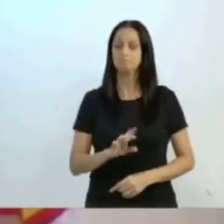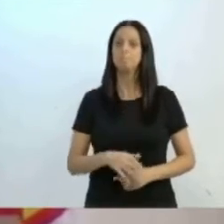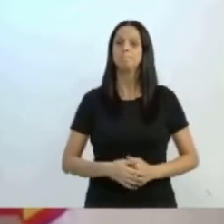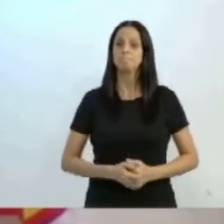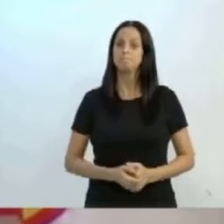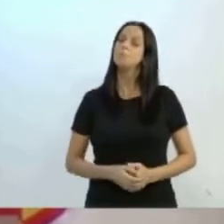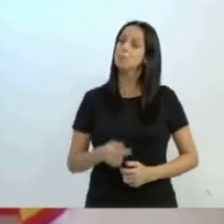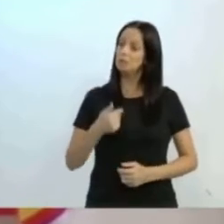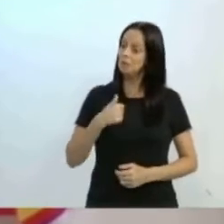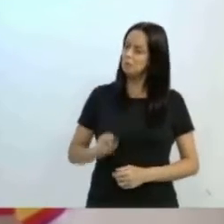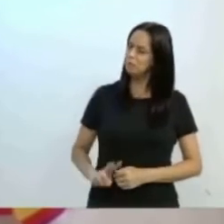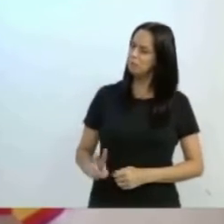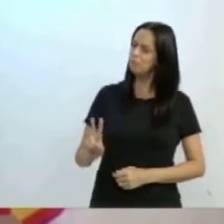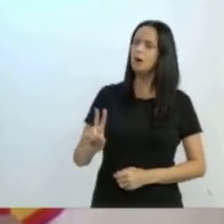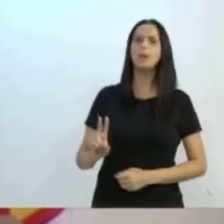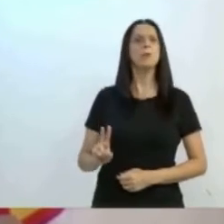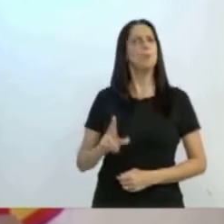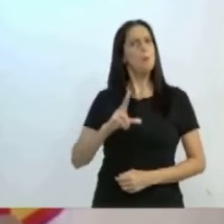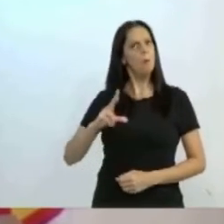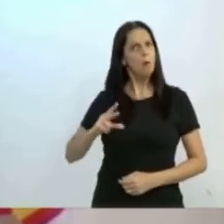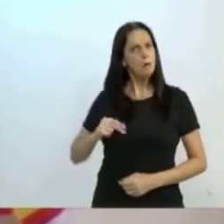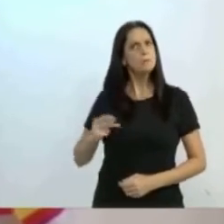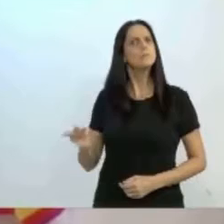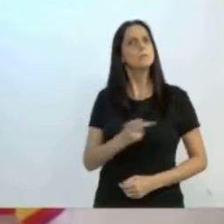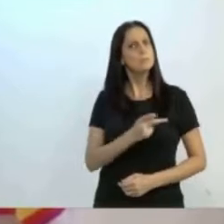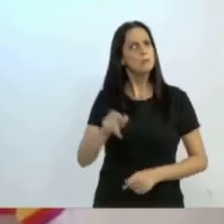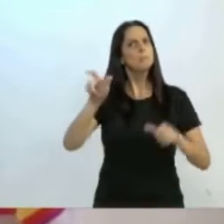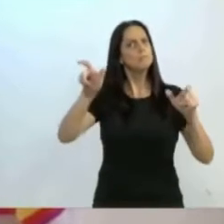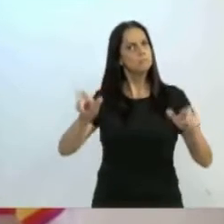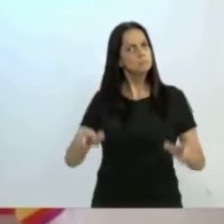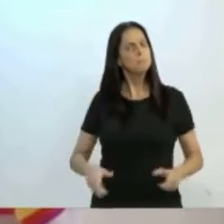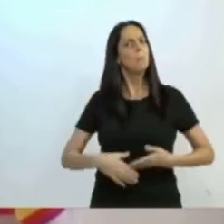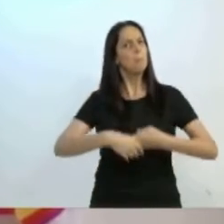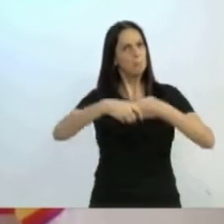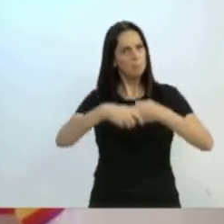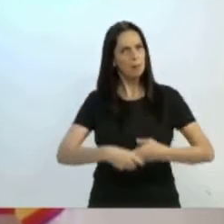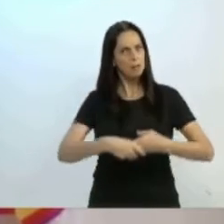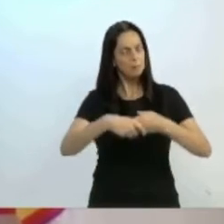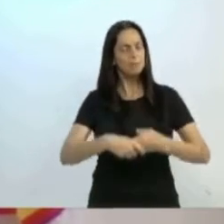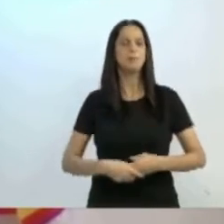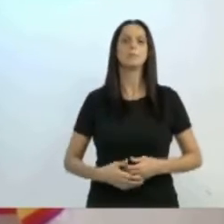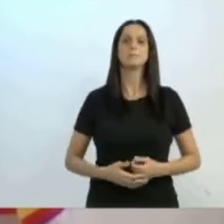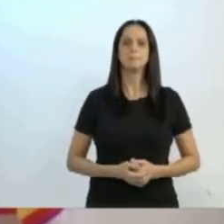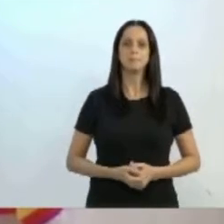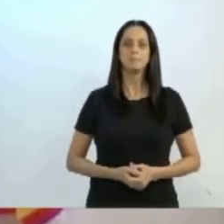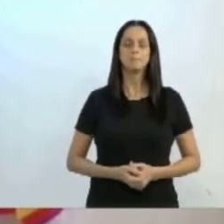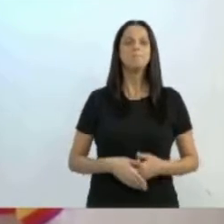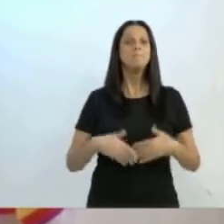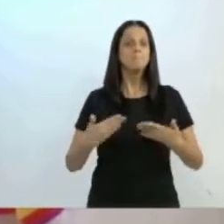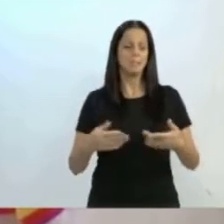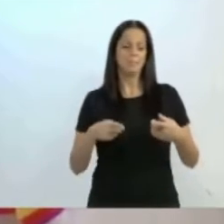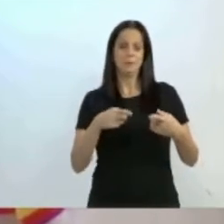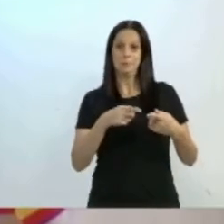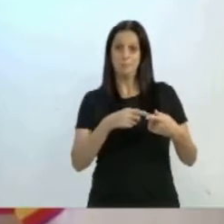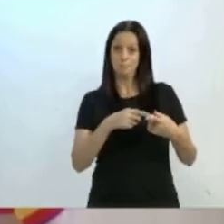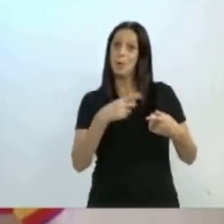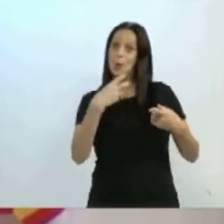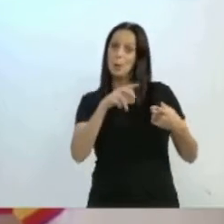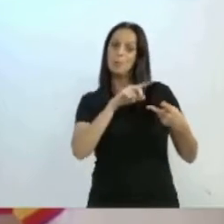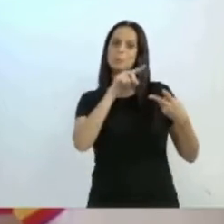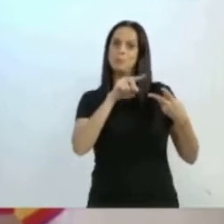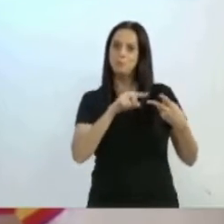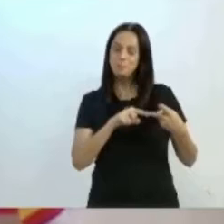que eu enalteço aqui da postura dos dois vereadores quero aqui falar sobre as visitas que eu fiz na manhã de ontem